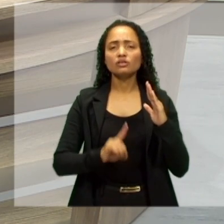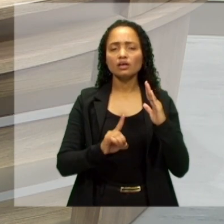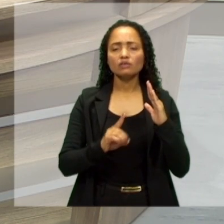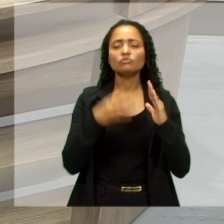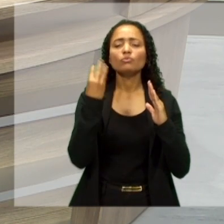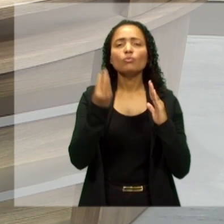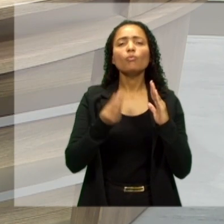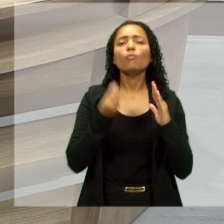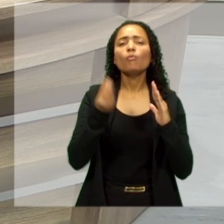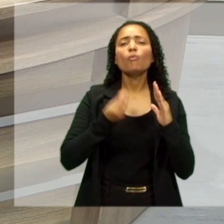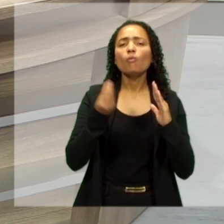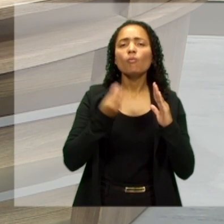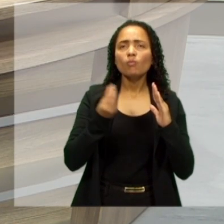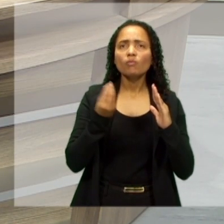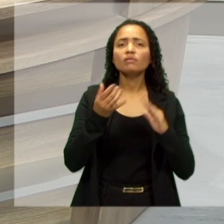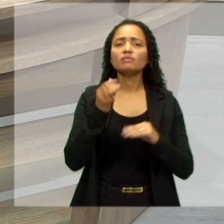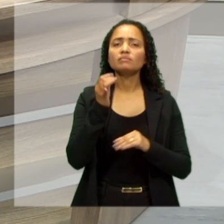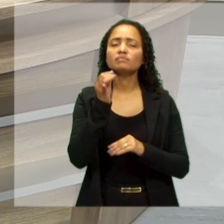por exemplo,